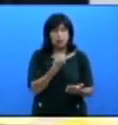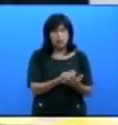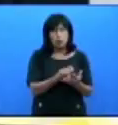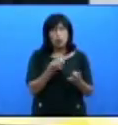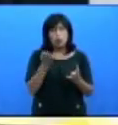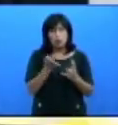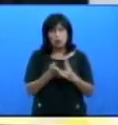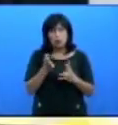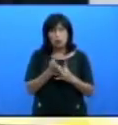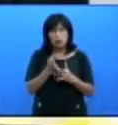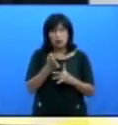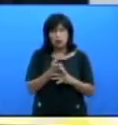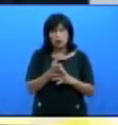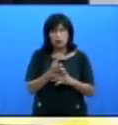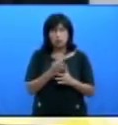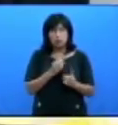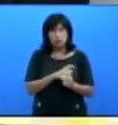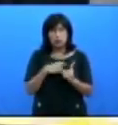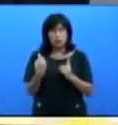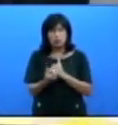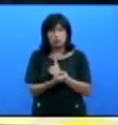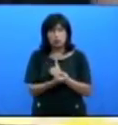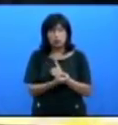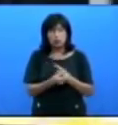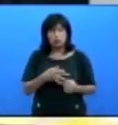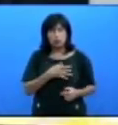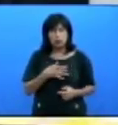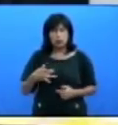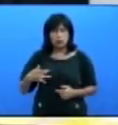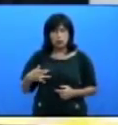saúde. Requeremos ainda que cópia da presente